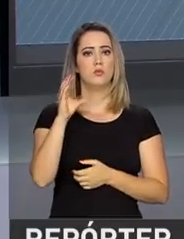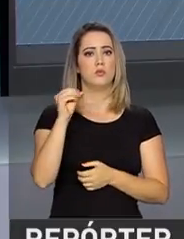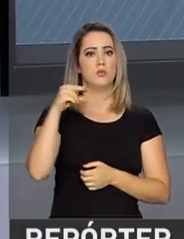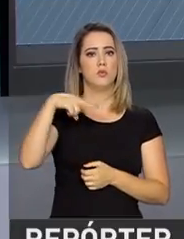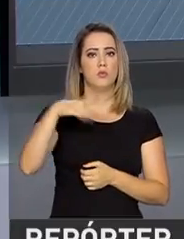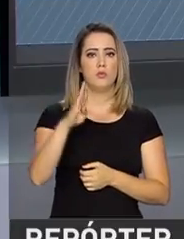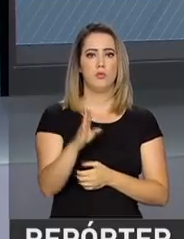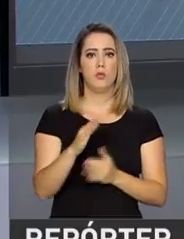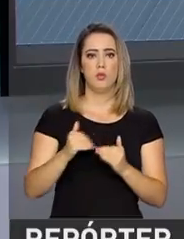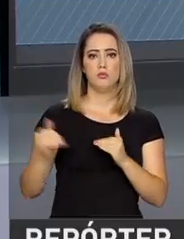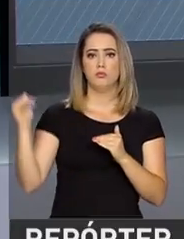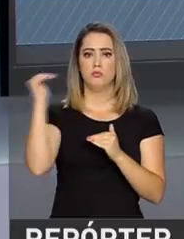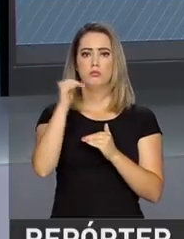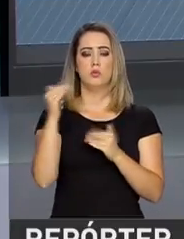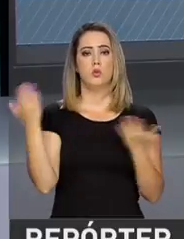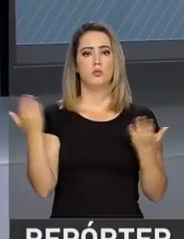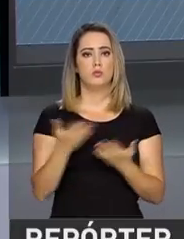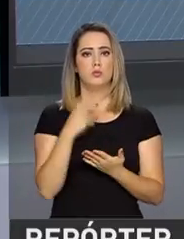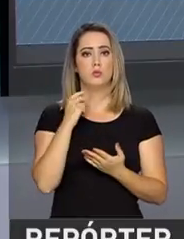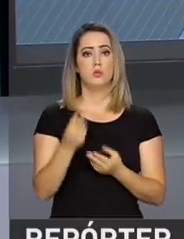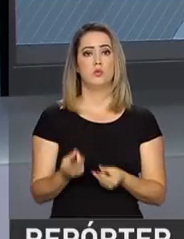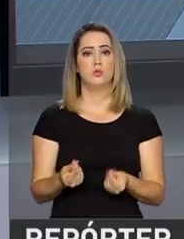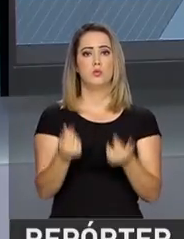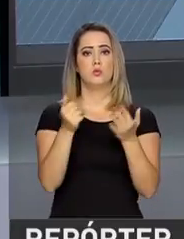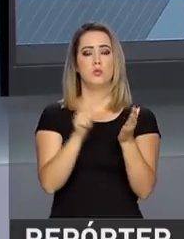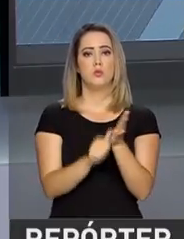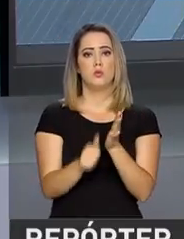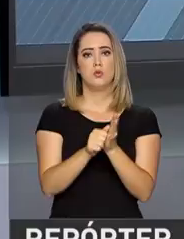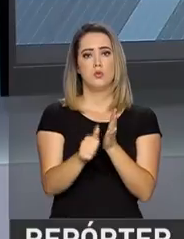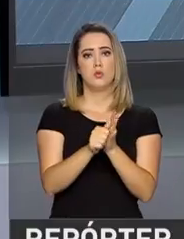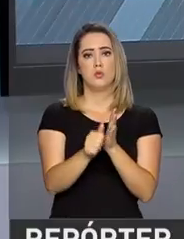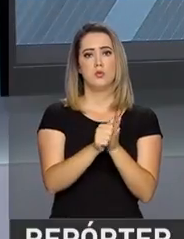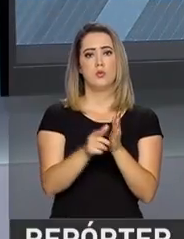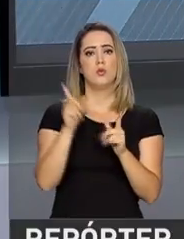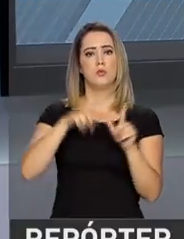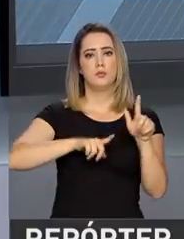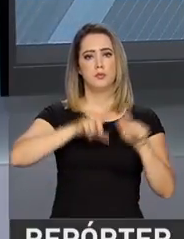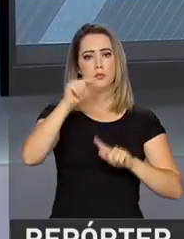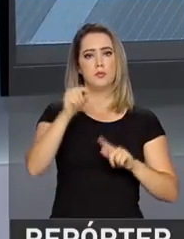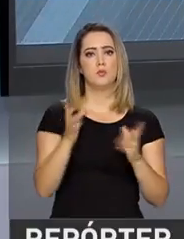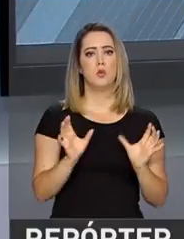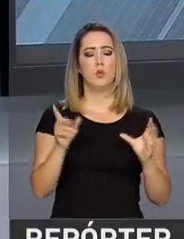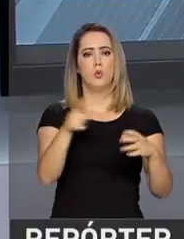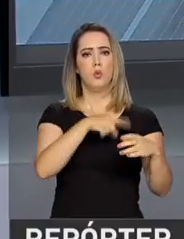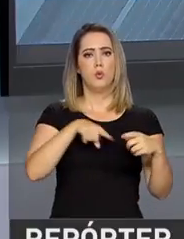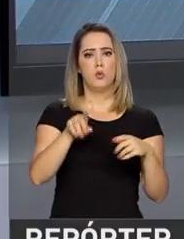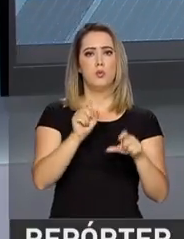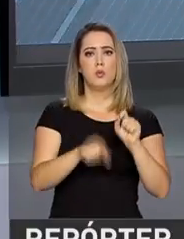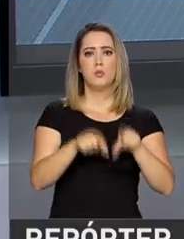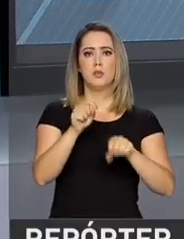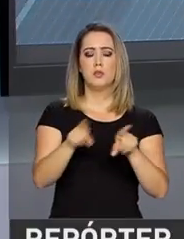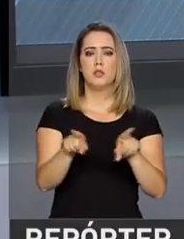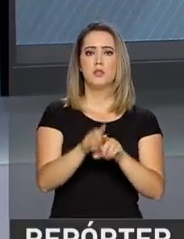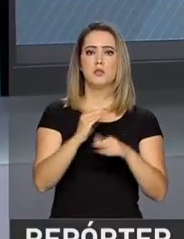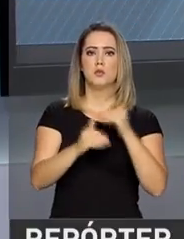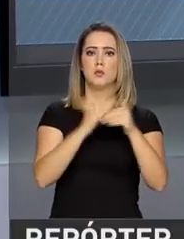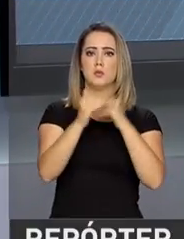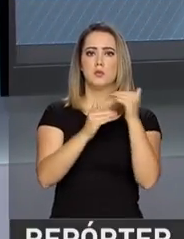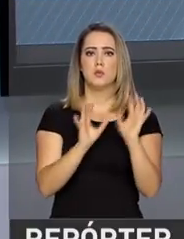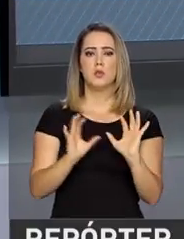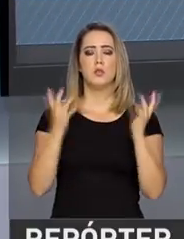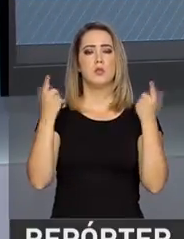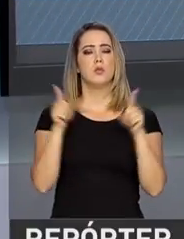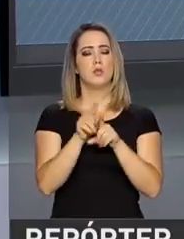Conab elevou a estimativa para a atual safra de grãos, que deve ser recorde. A área plantada também aumentou e o